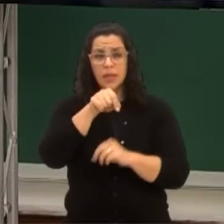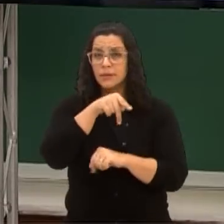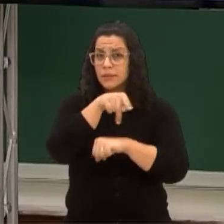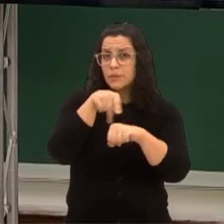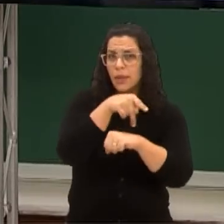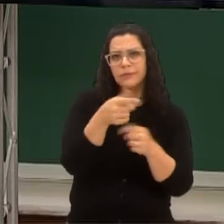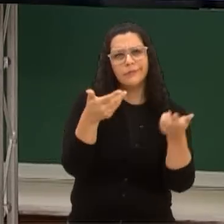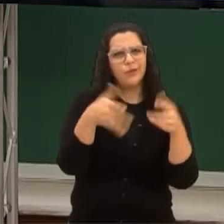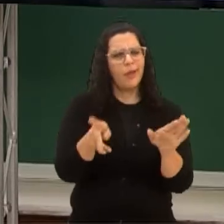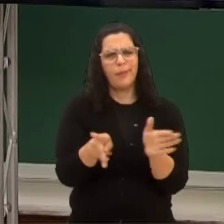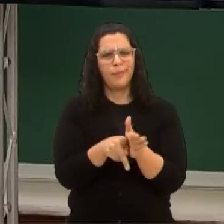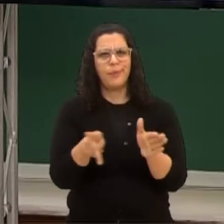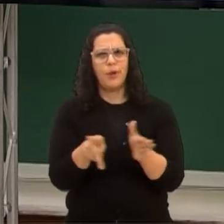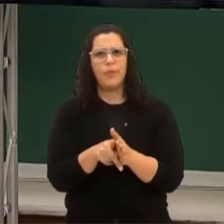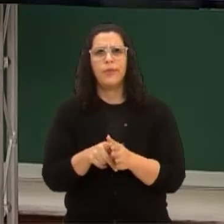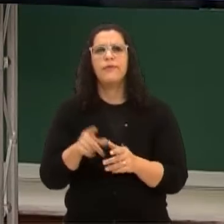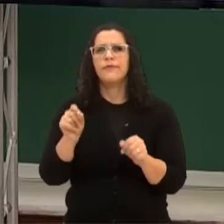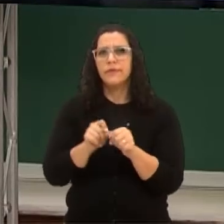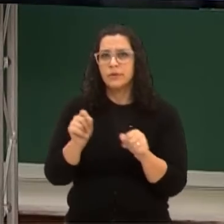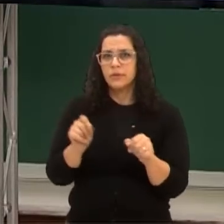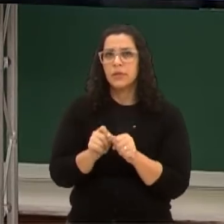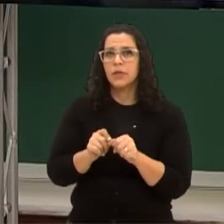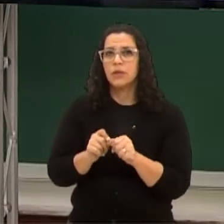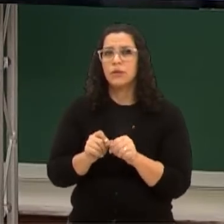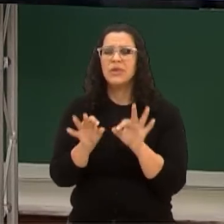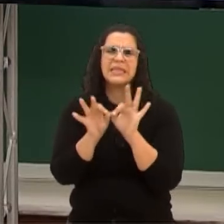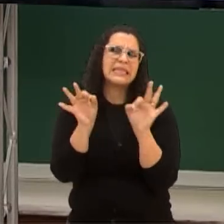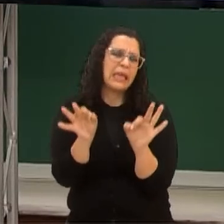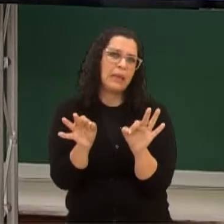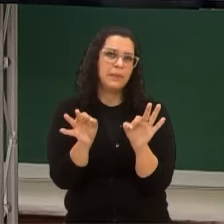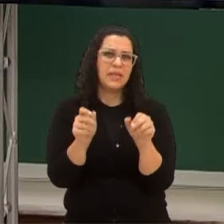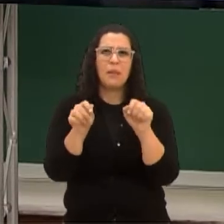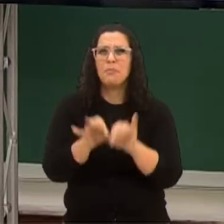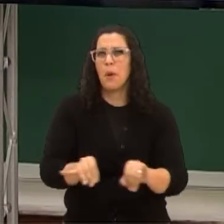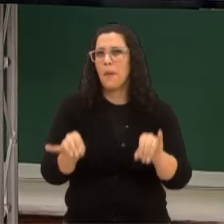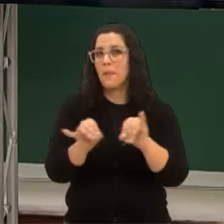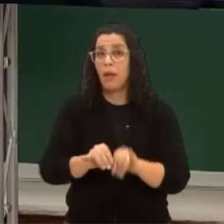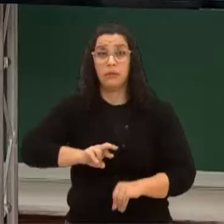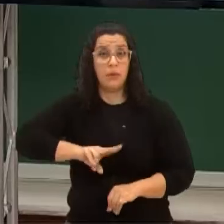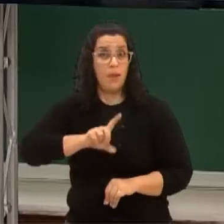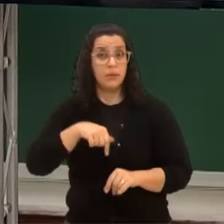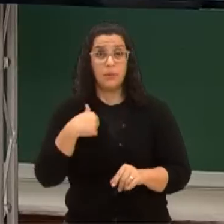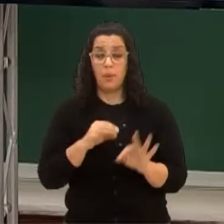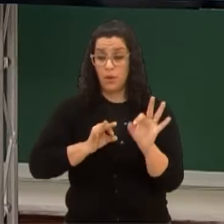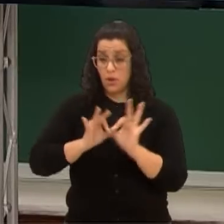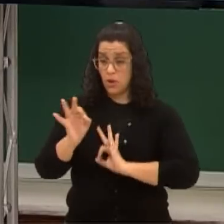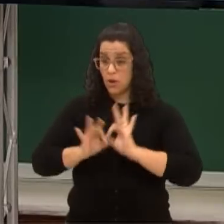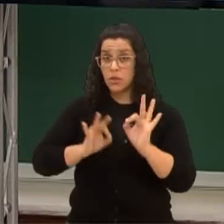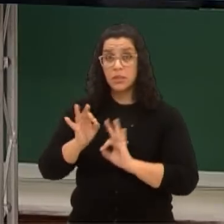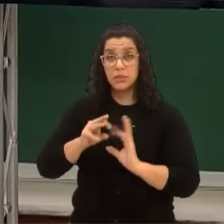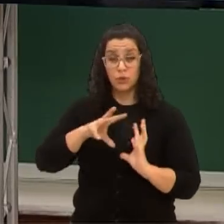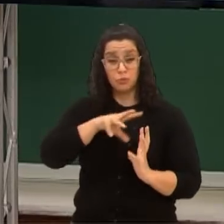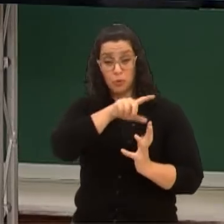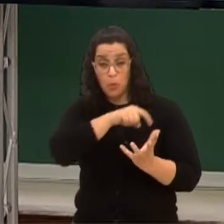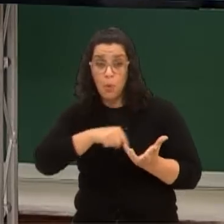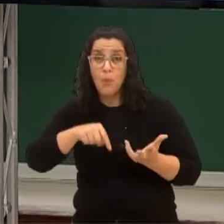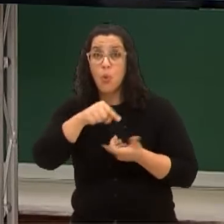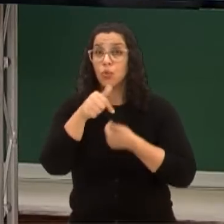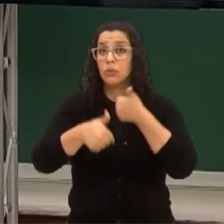não vão querer ficar produzindo coisas simples, né? Então, por uma organização